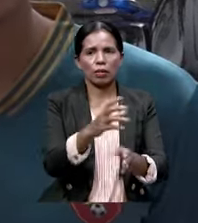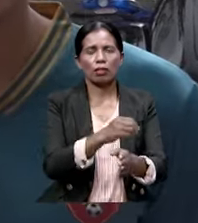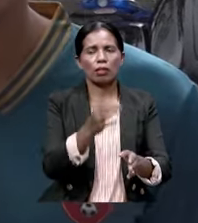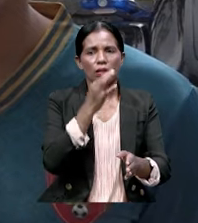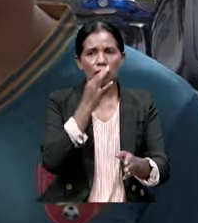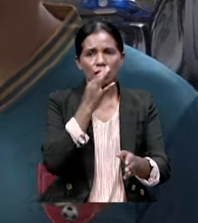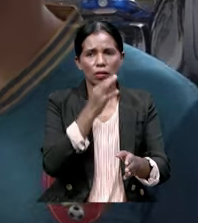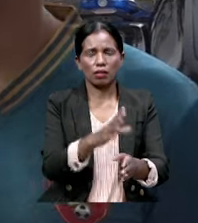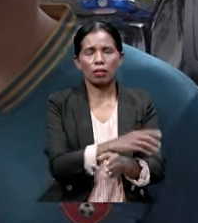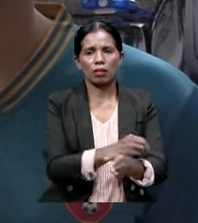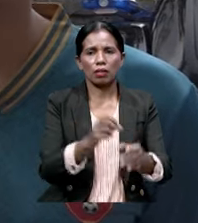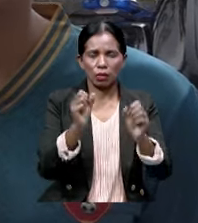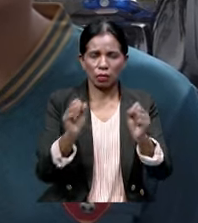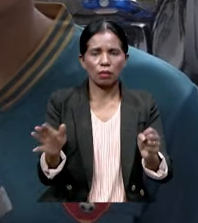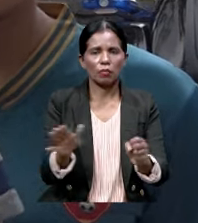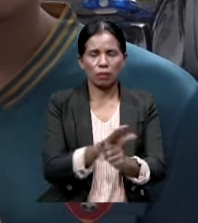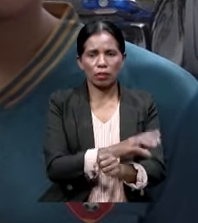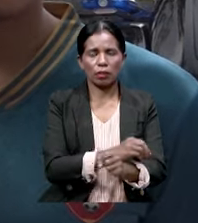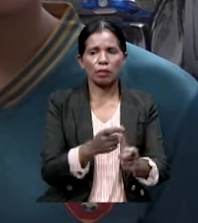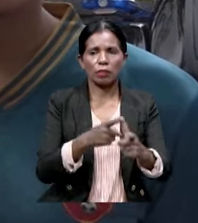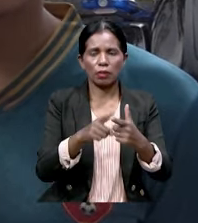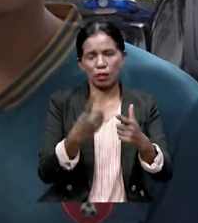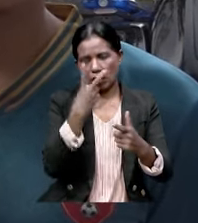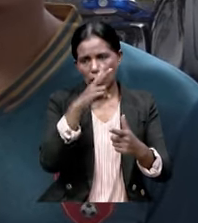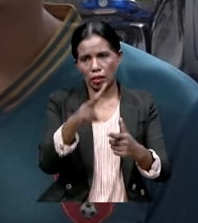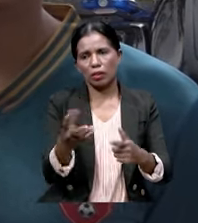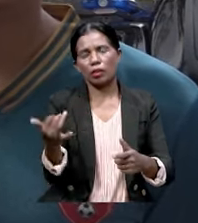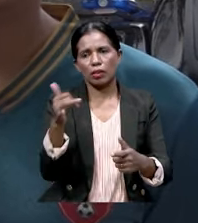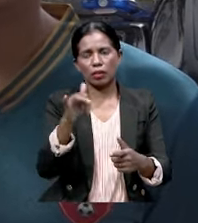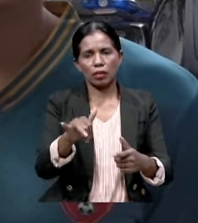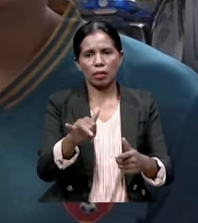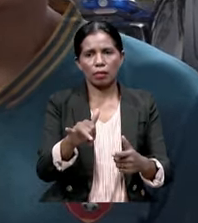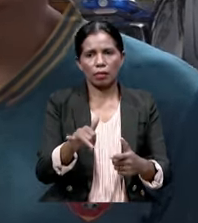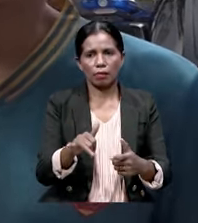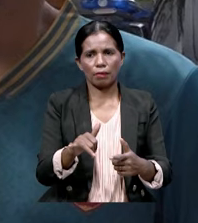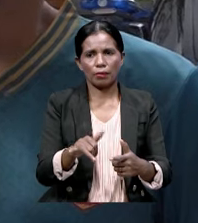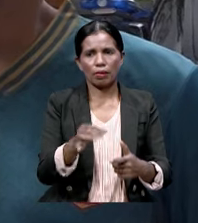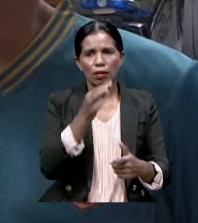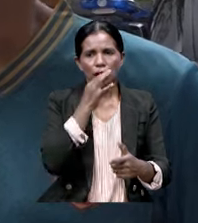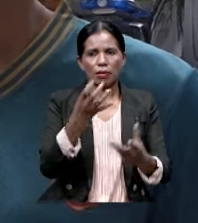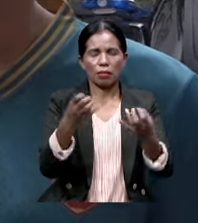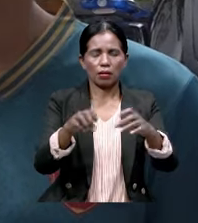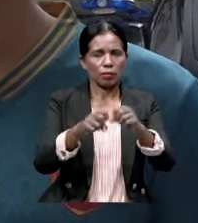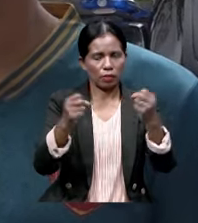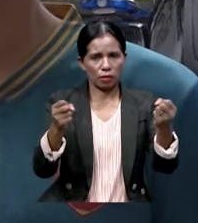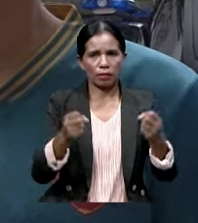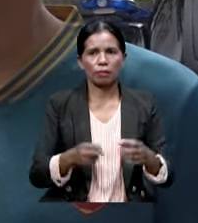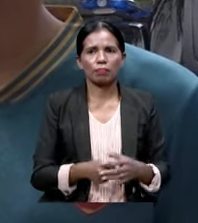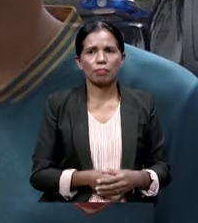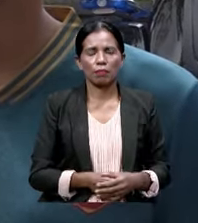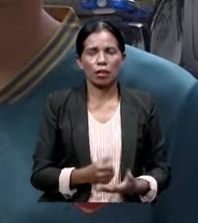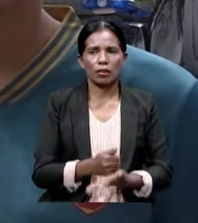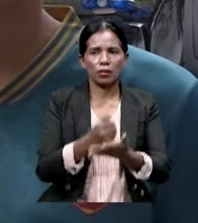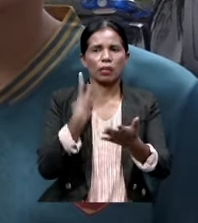kumpul komplementar balu tamba depois de ita hare direita sirenia quase aihan barak mak estragos e apoio ne